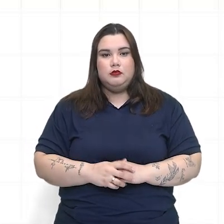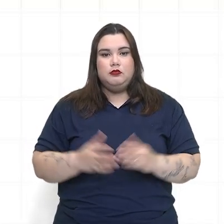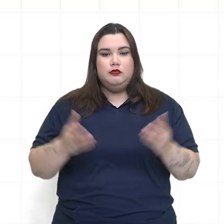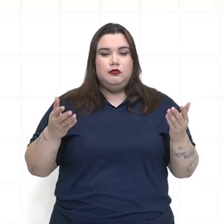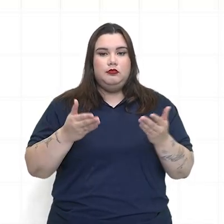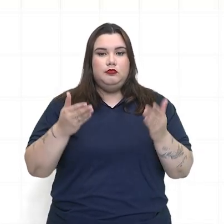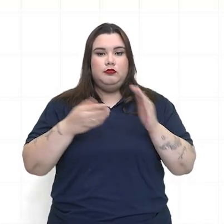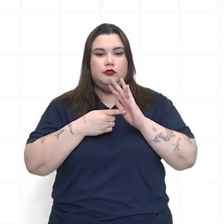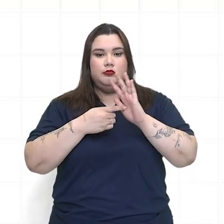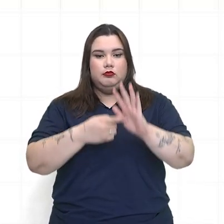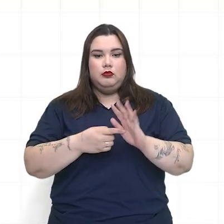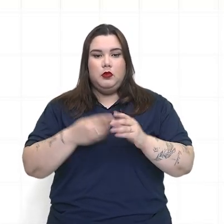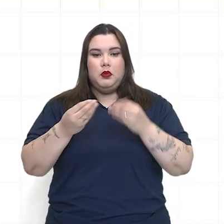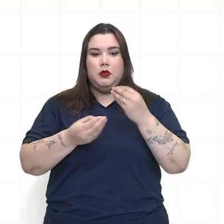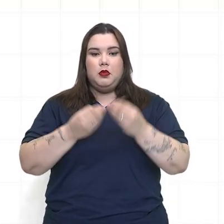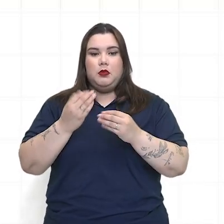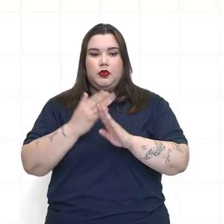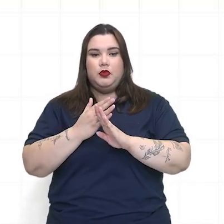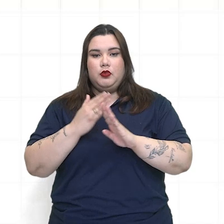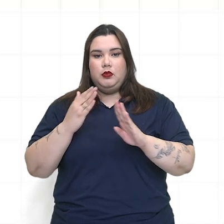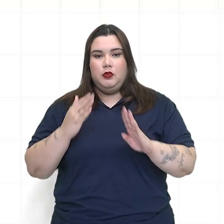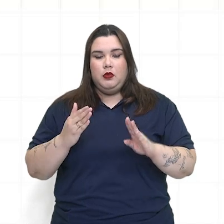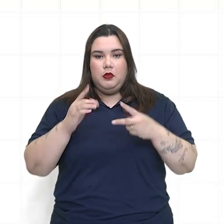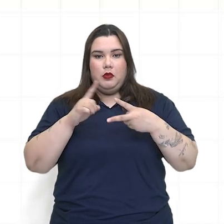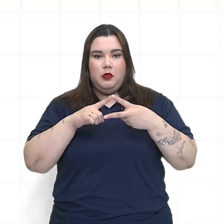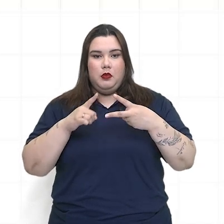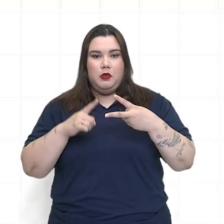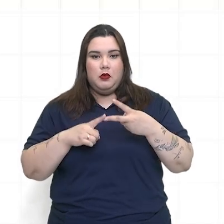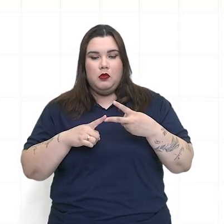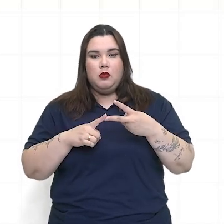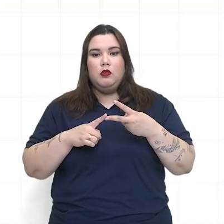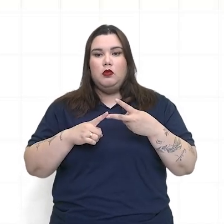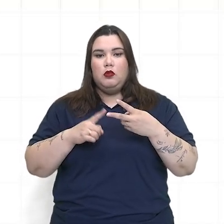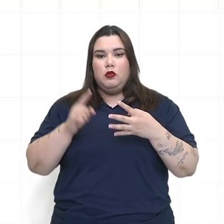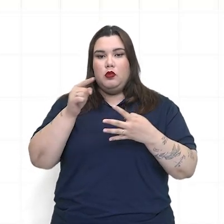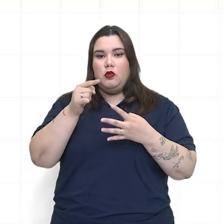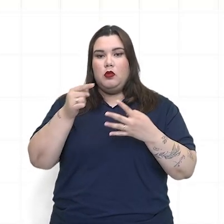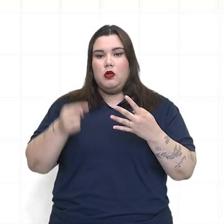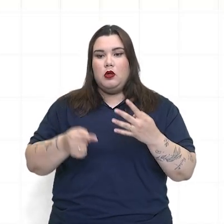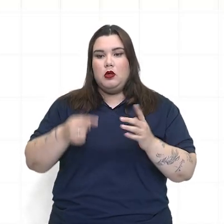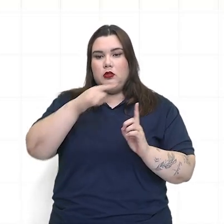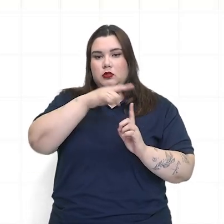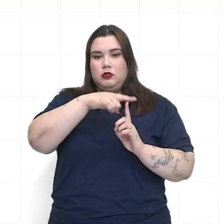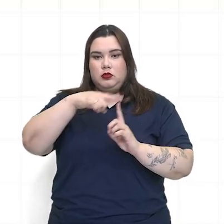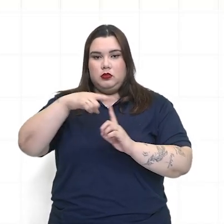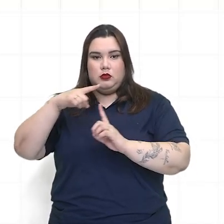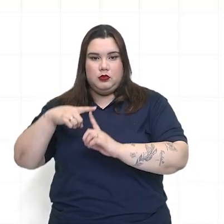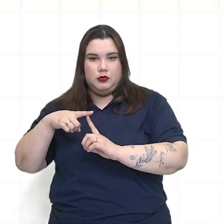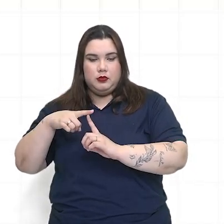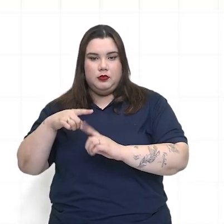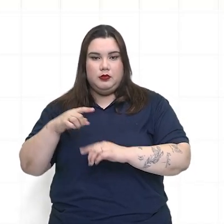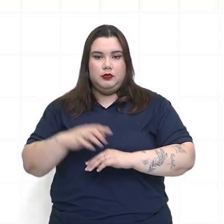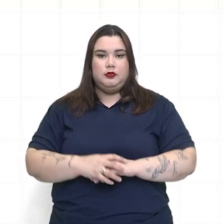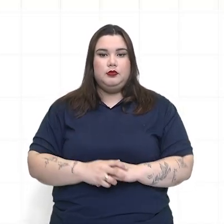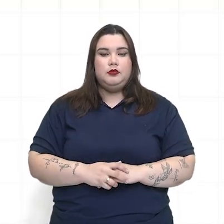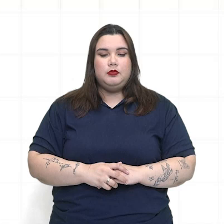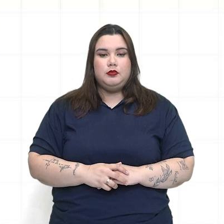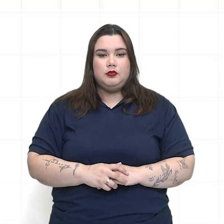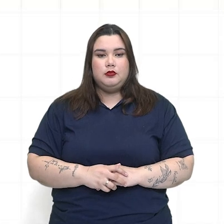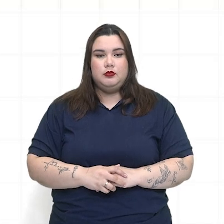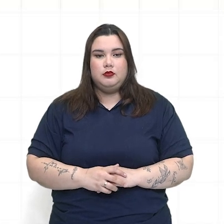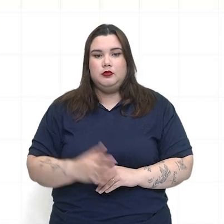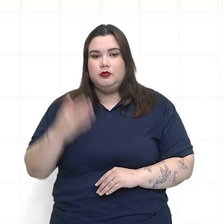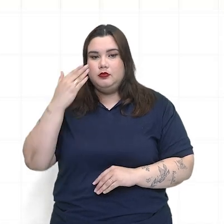Agora, a gente vai observar onde a gente pode identificar o ângulo agudo, o ângulo reto, o ângulo raso e o ângulo